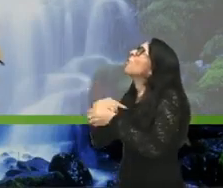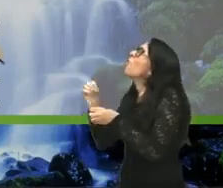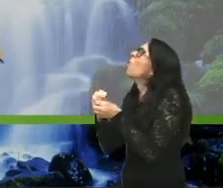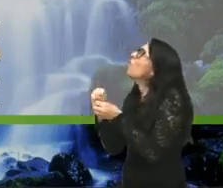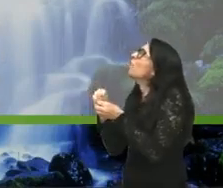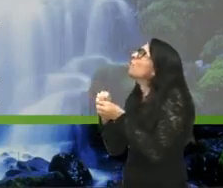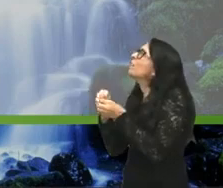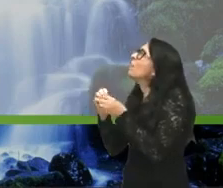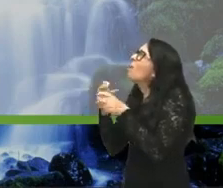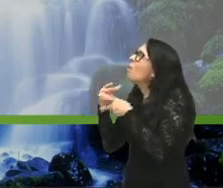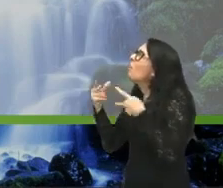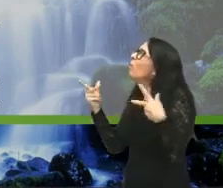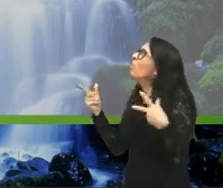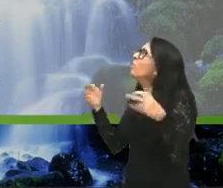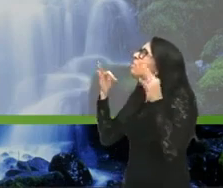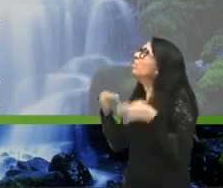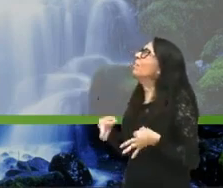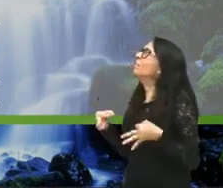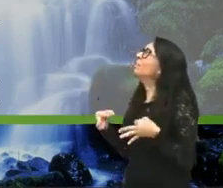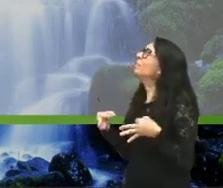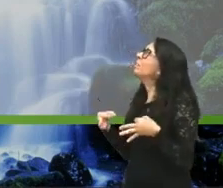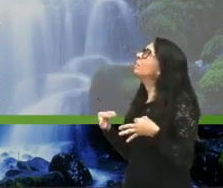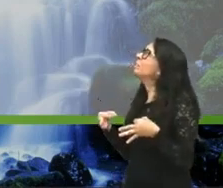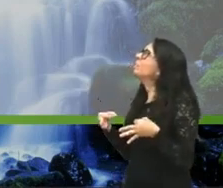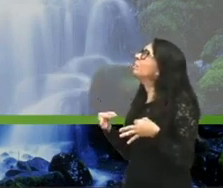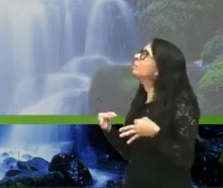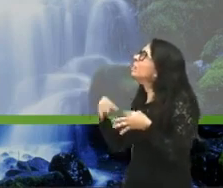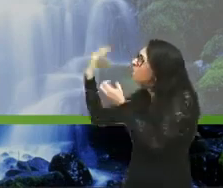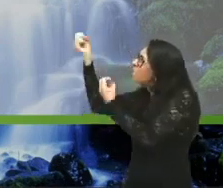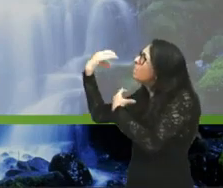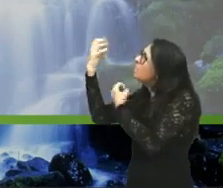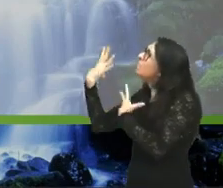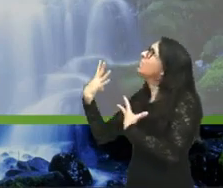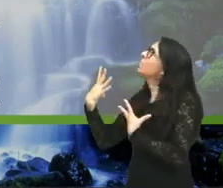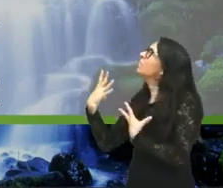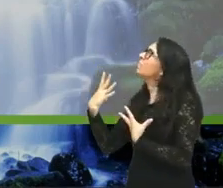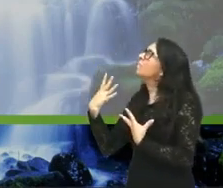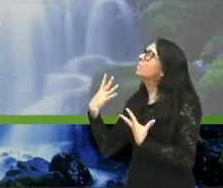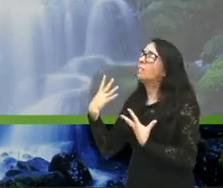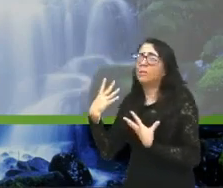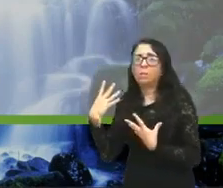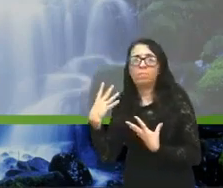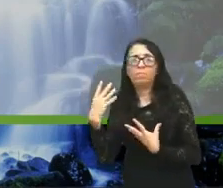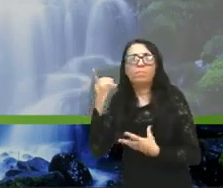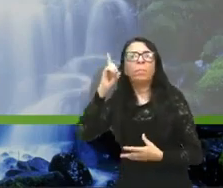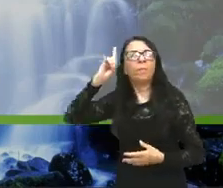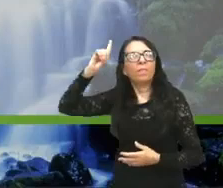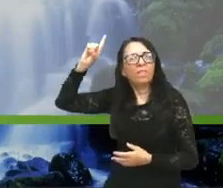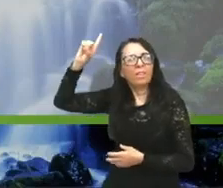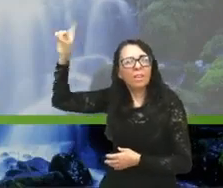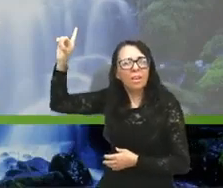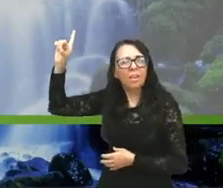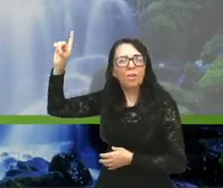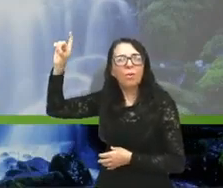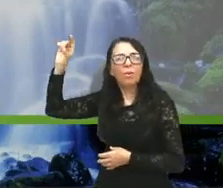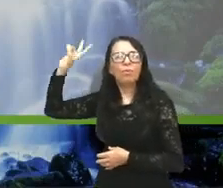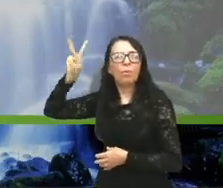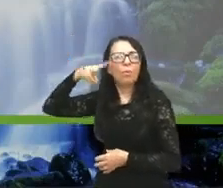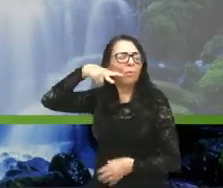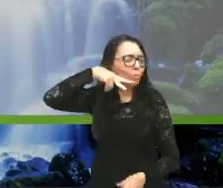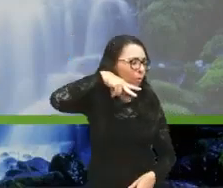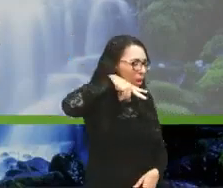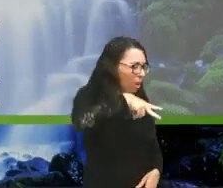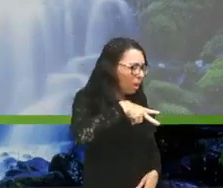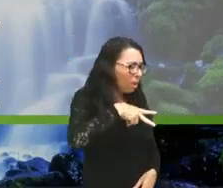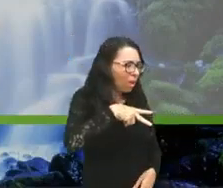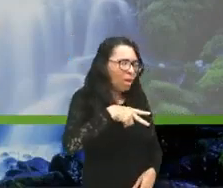te usar aonde você está plantado, como Deus quer te usar na sua família,